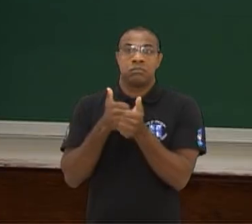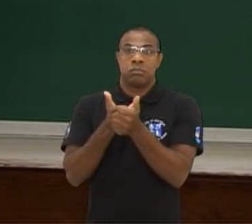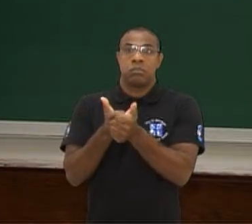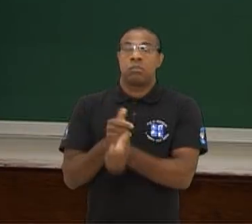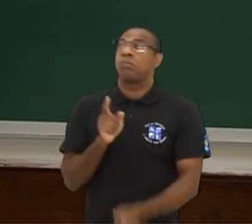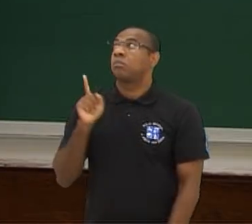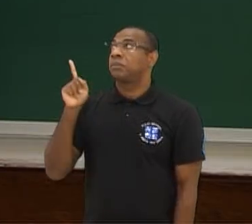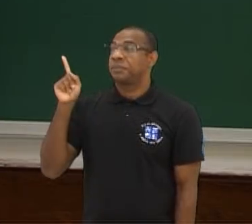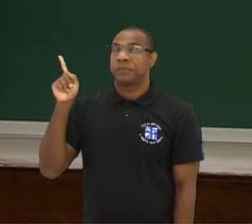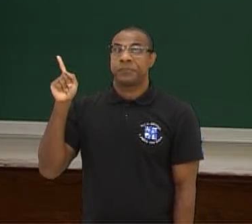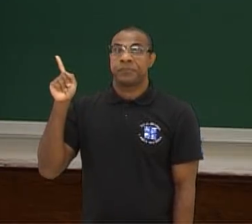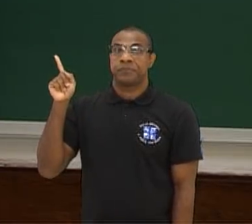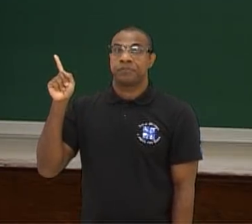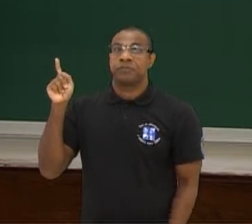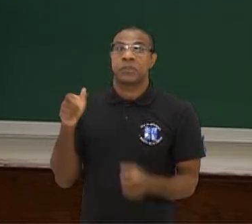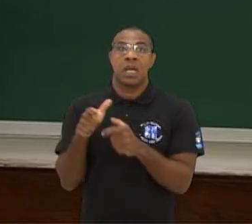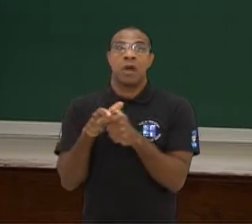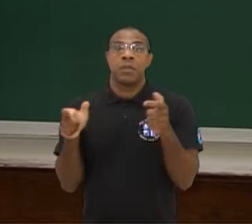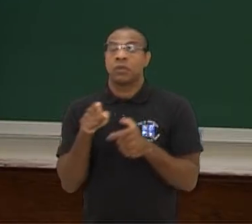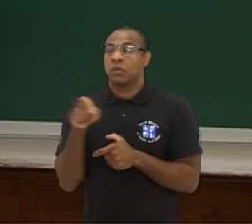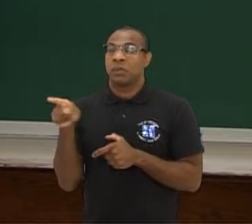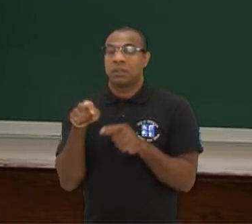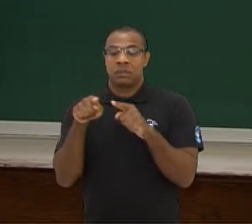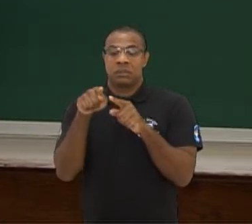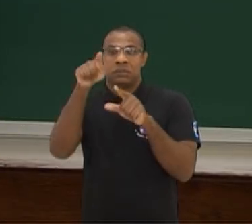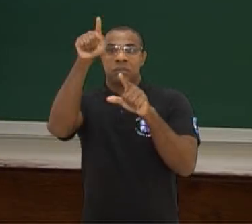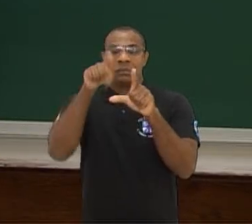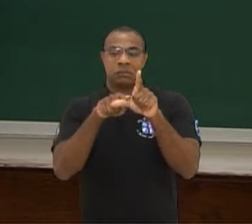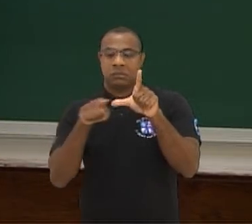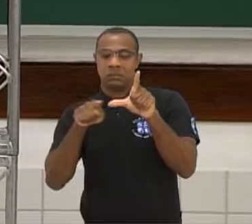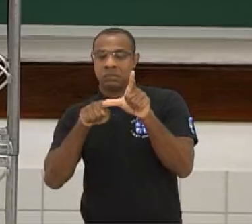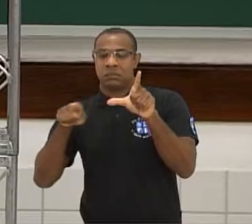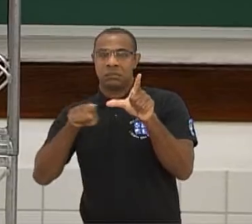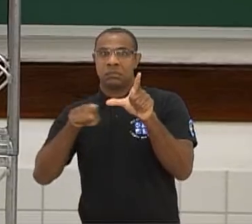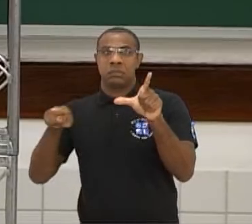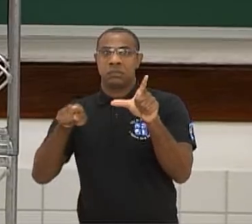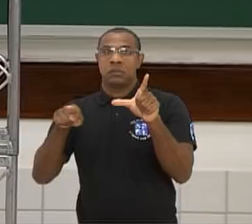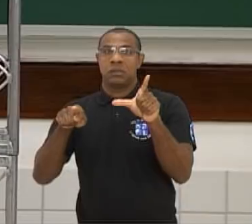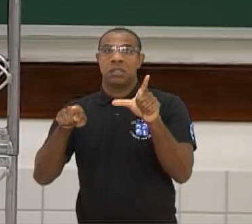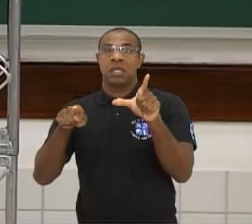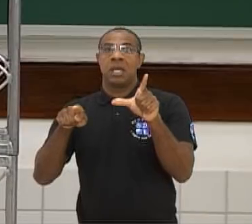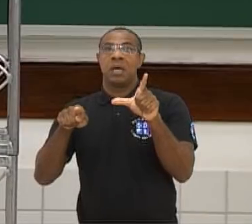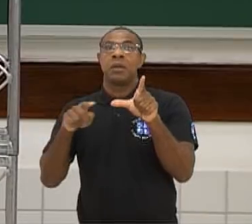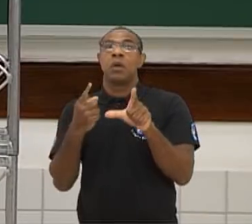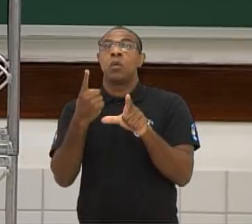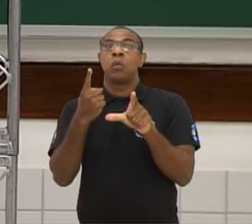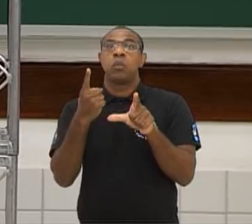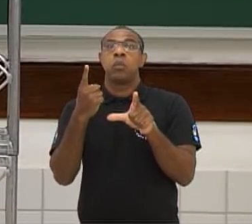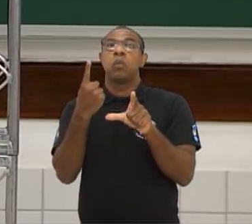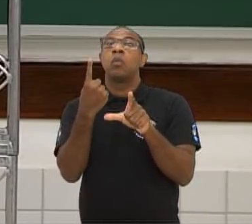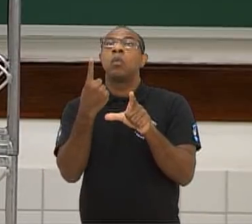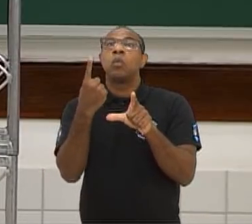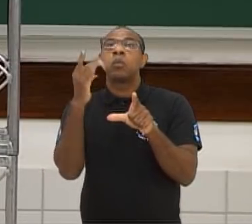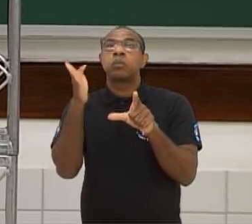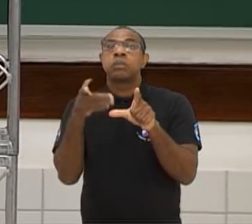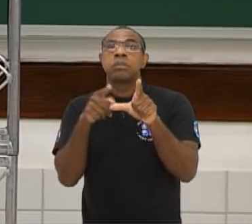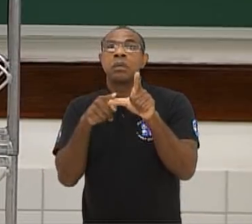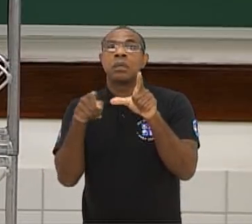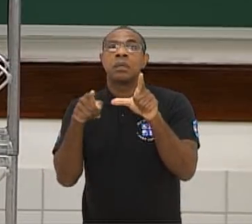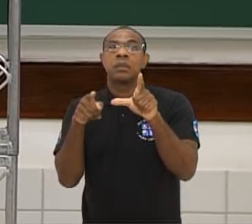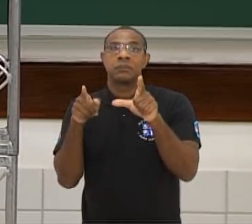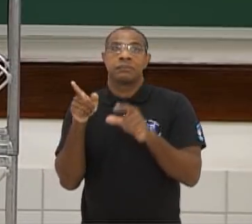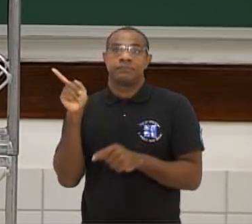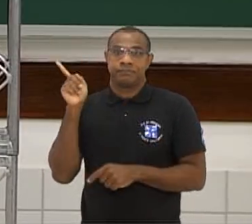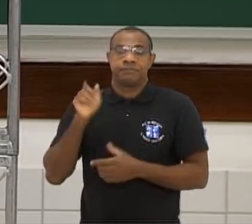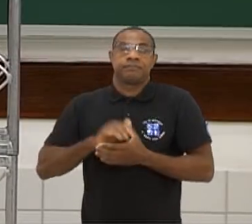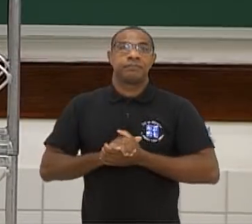quanto? Aumentou aqui quanto? De um caso para outro, aumentou 1/3, pessoal, né? Do